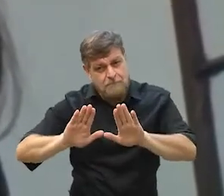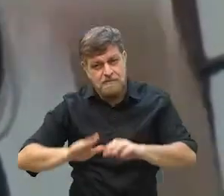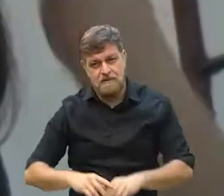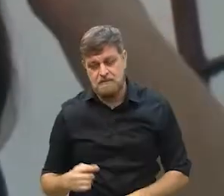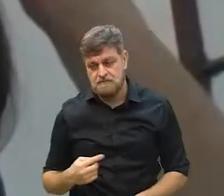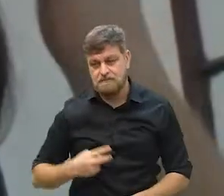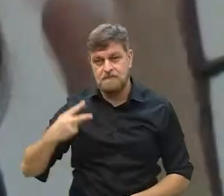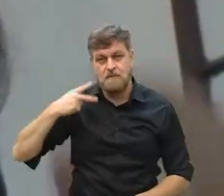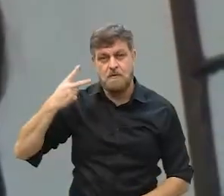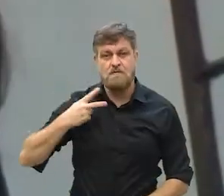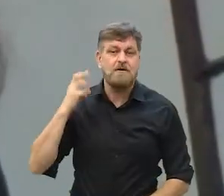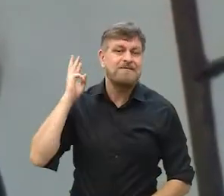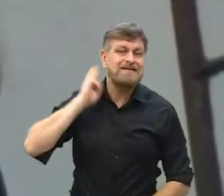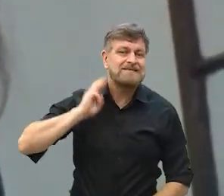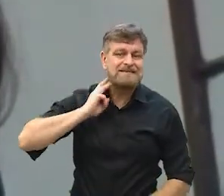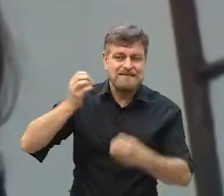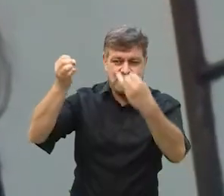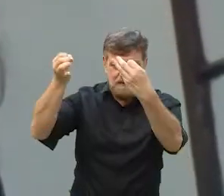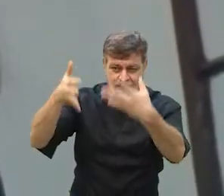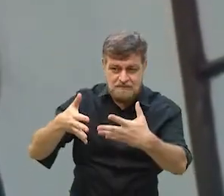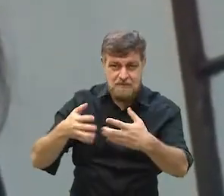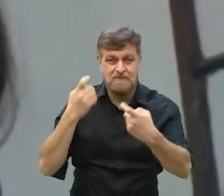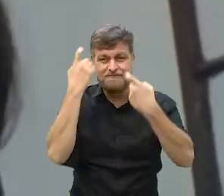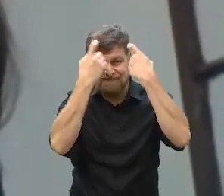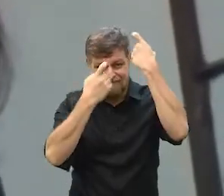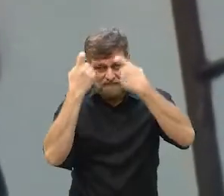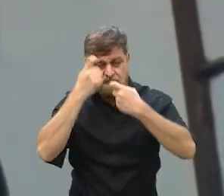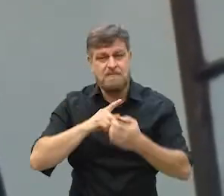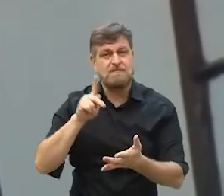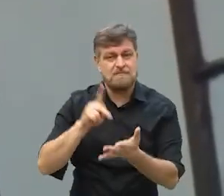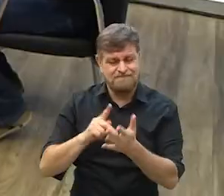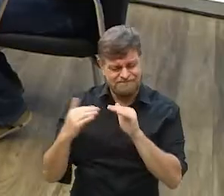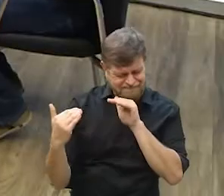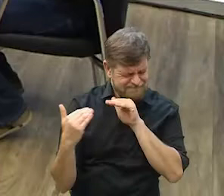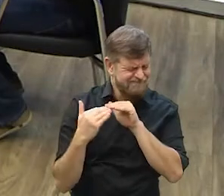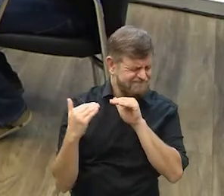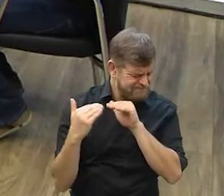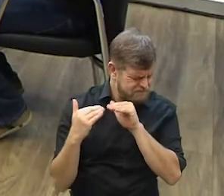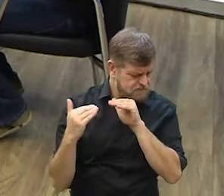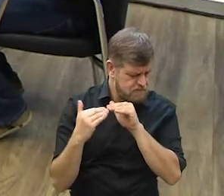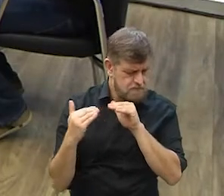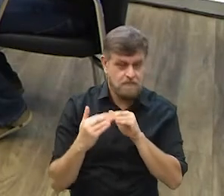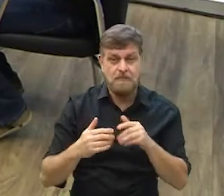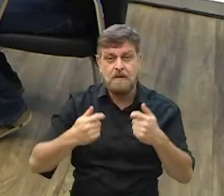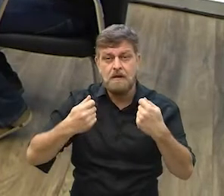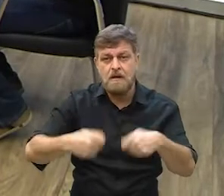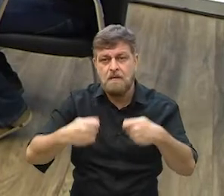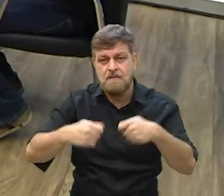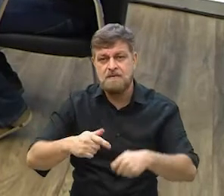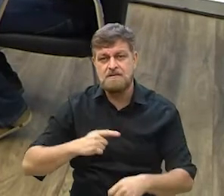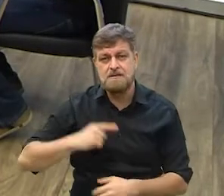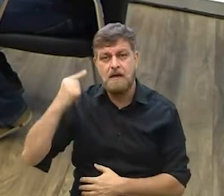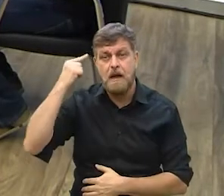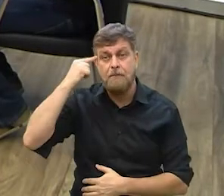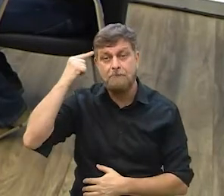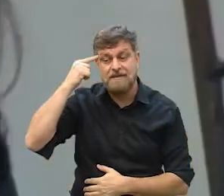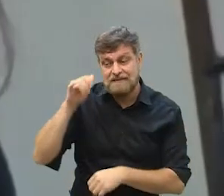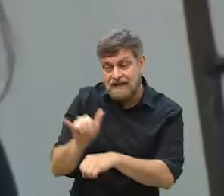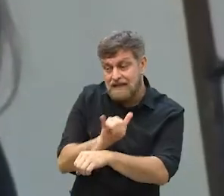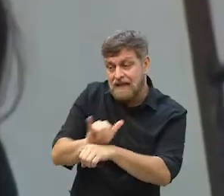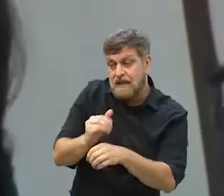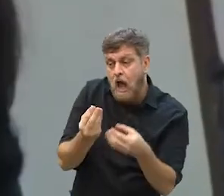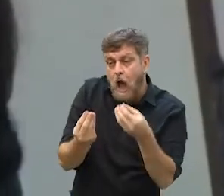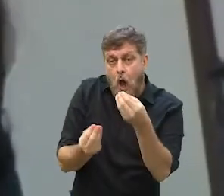nosso vereador Cecílio colocou, e ele se preocupa com isso, eu concordo plenamente, é necessário pensar meios para